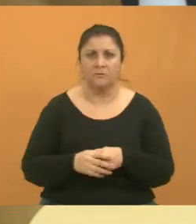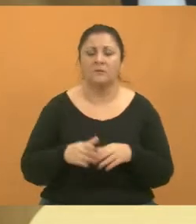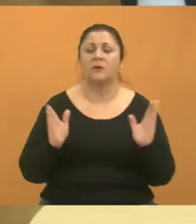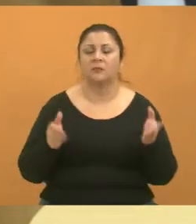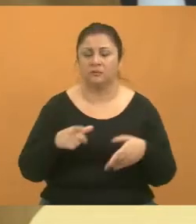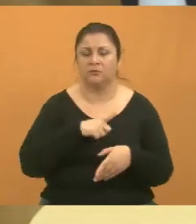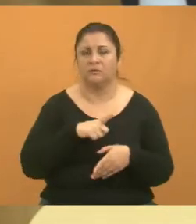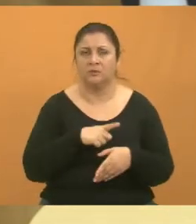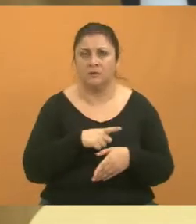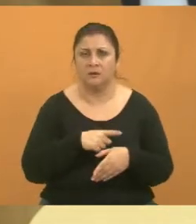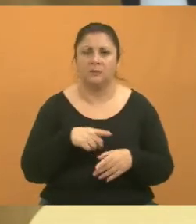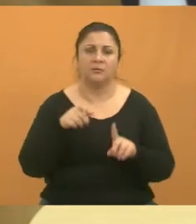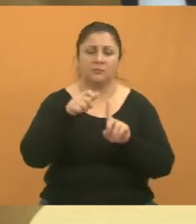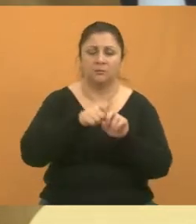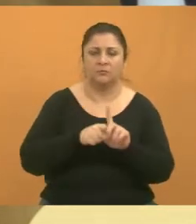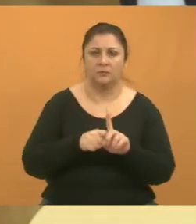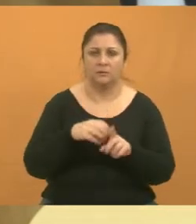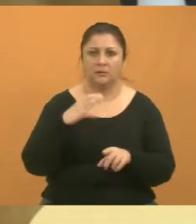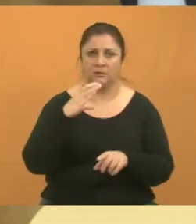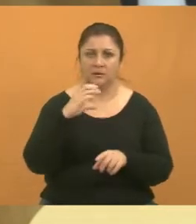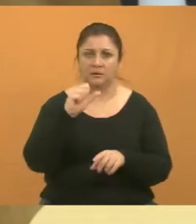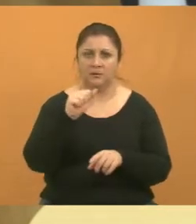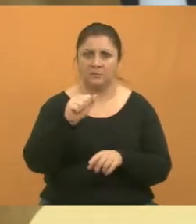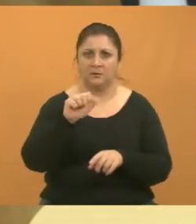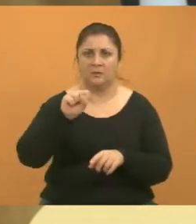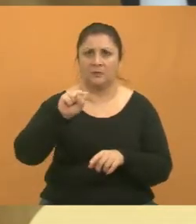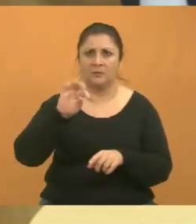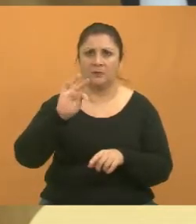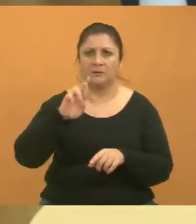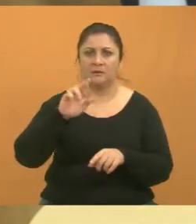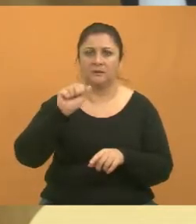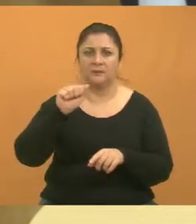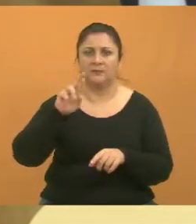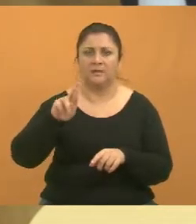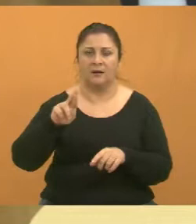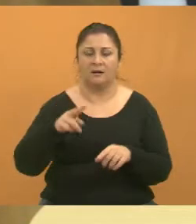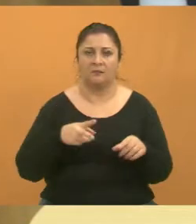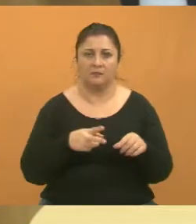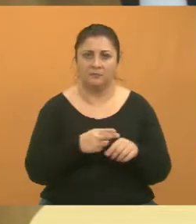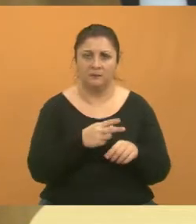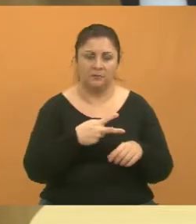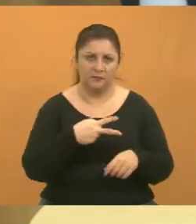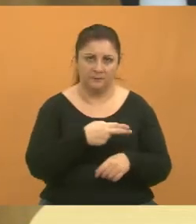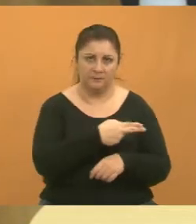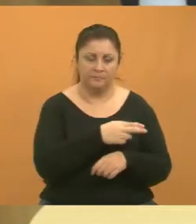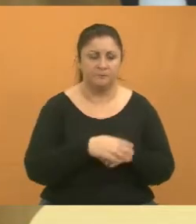castrações mensalmente aqui em Jacareí, porém, não estão sendo suficientes.